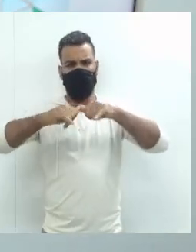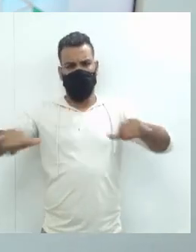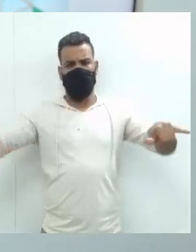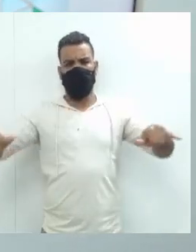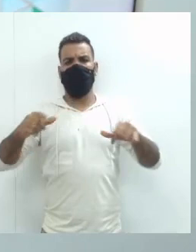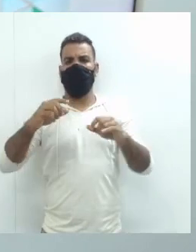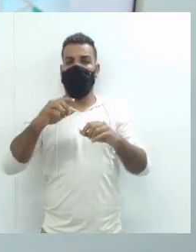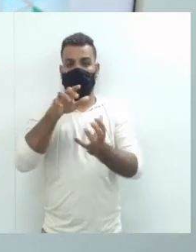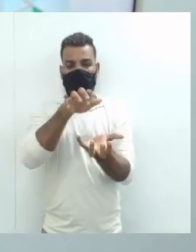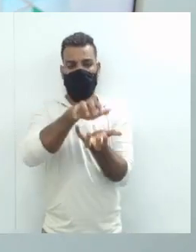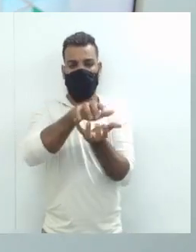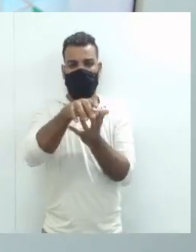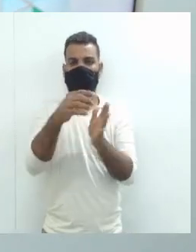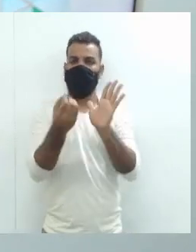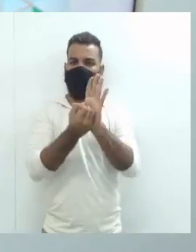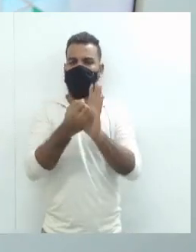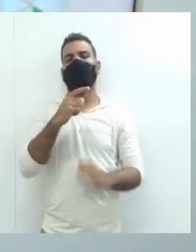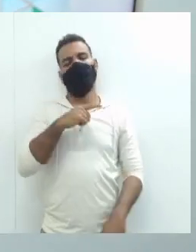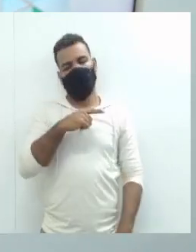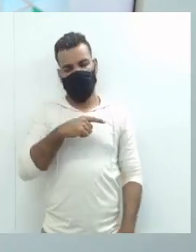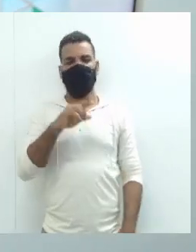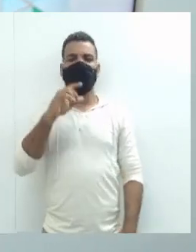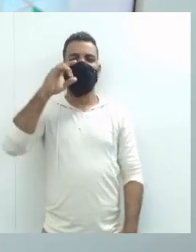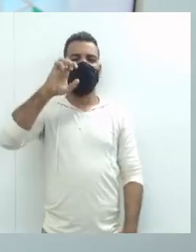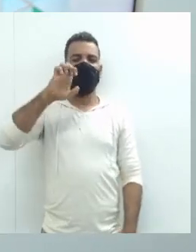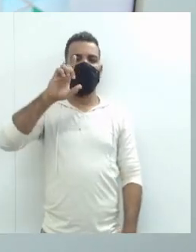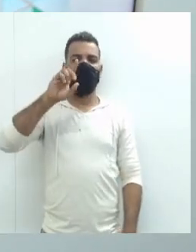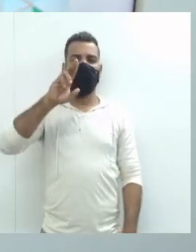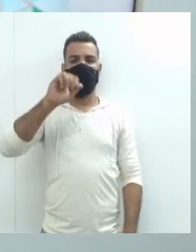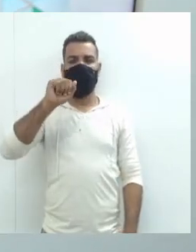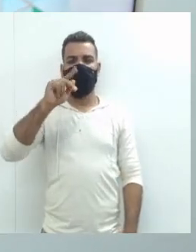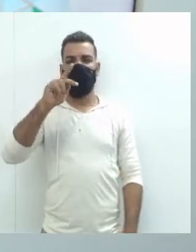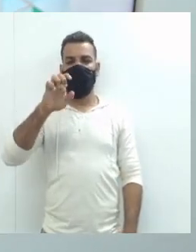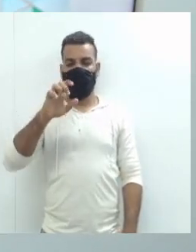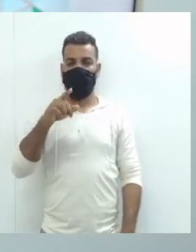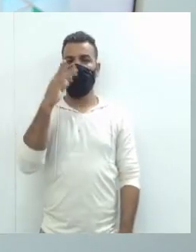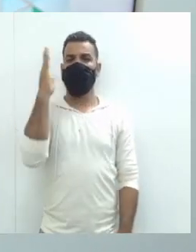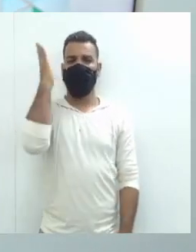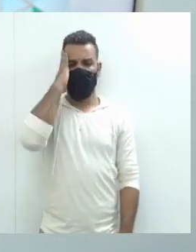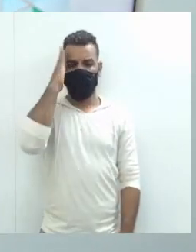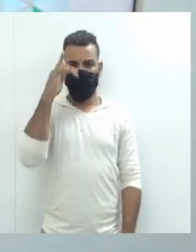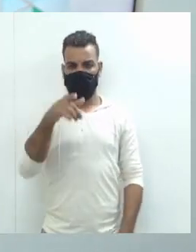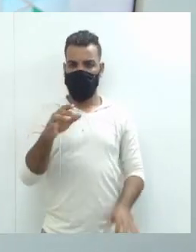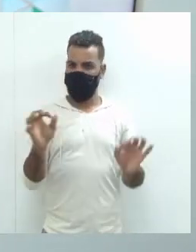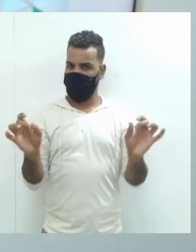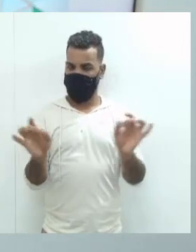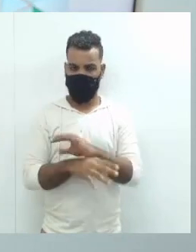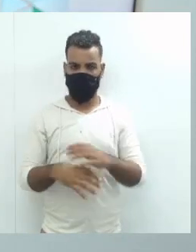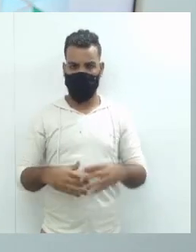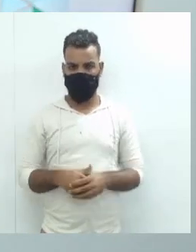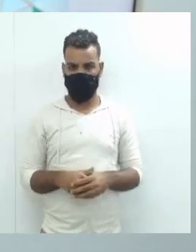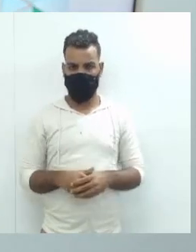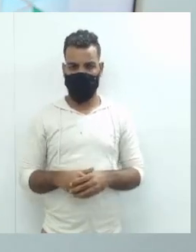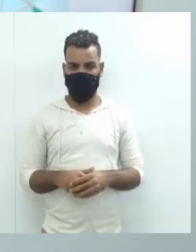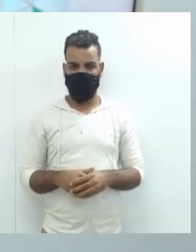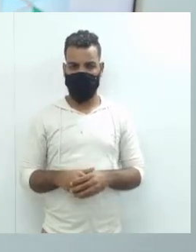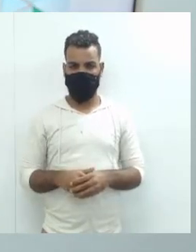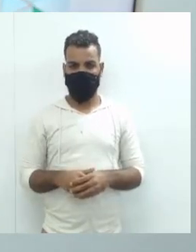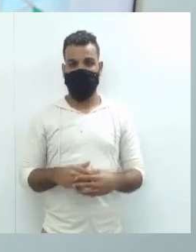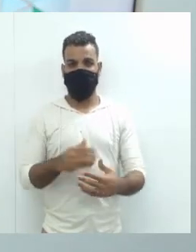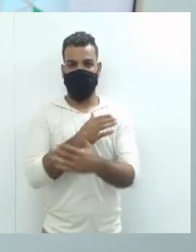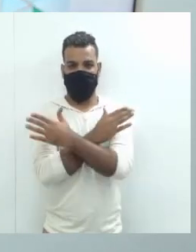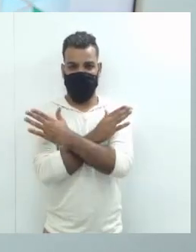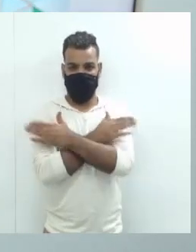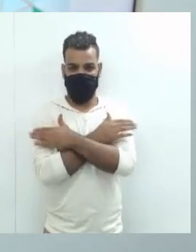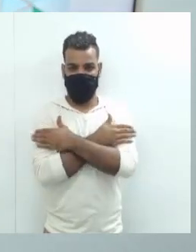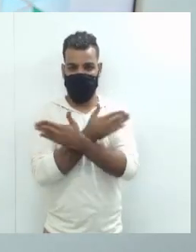o EducaPE, tá bom? Pra gente dar uma olhadinha no que vocês fizeram, que eu sei que vocês são talentosíssimos, né? Pessoal, um abraço